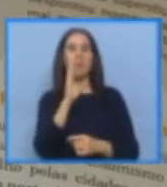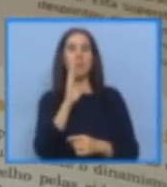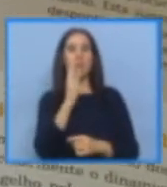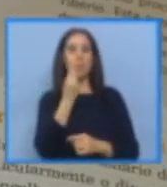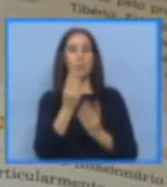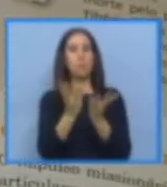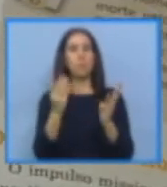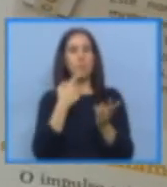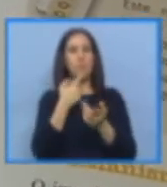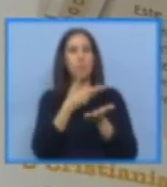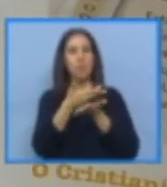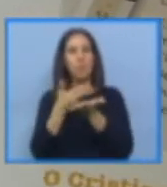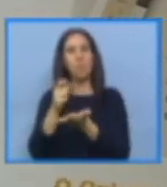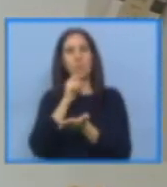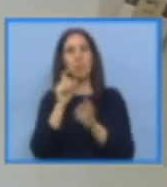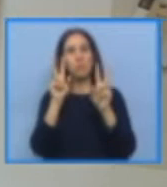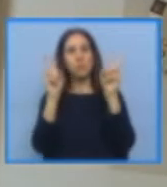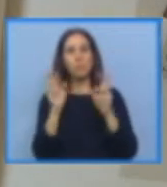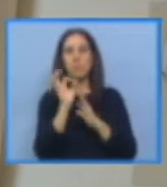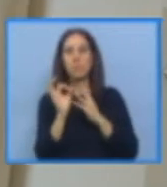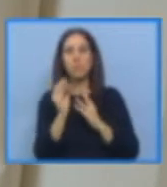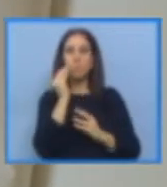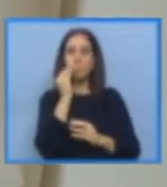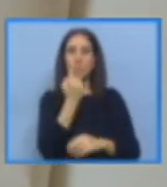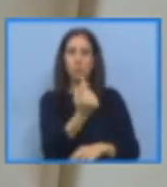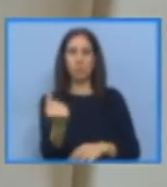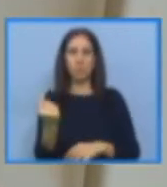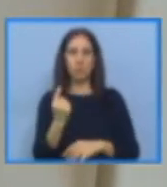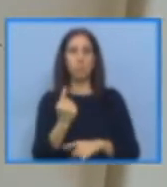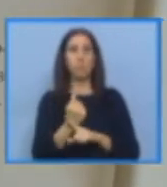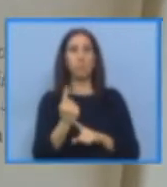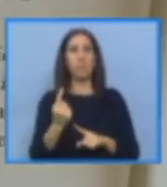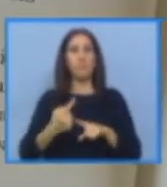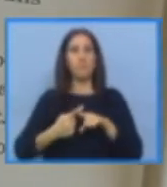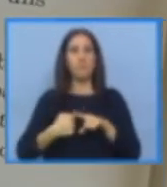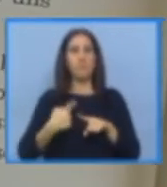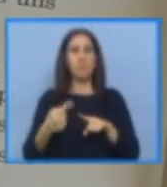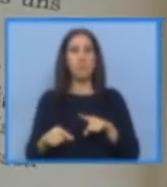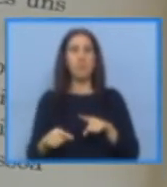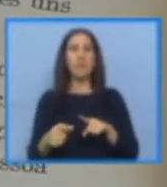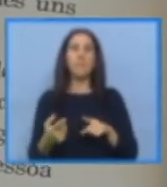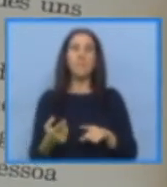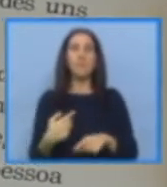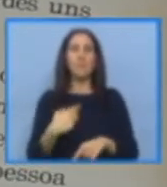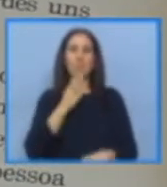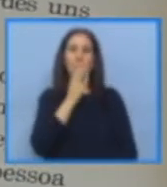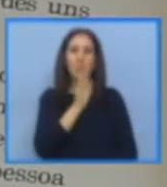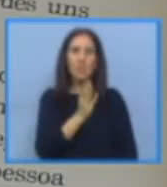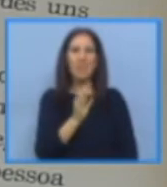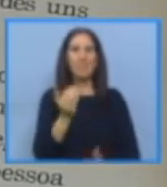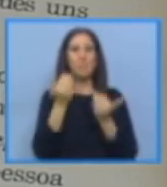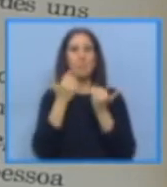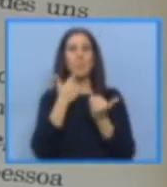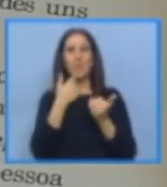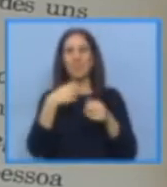dialogar com os alunos também um pouco sobre as características específicas de cada uma delas. Porque também nos interessa depois... É o que eu dizia, há muita informação